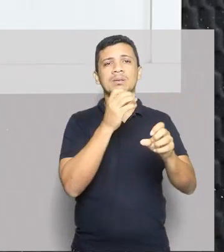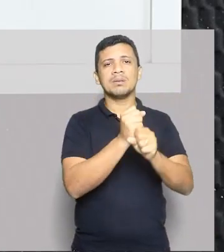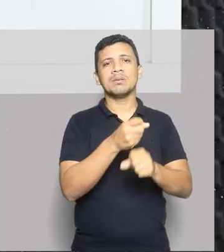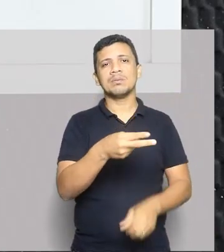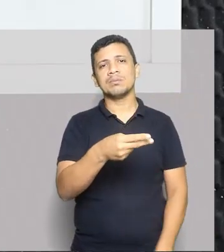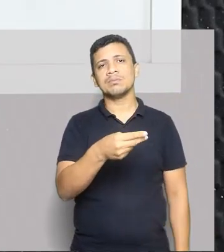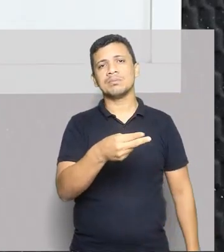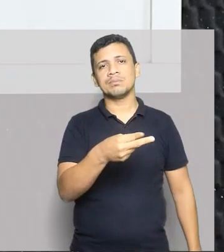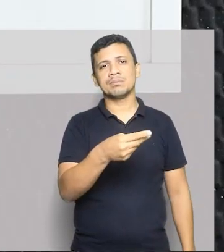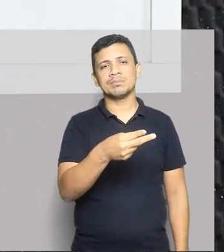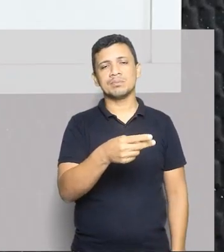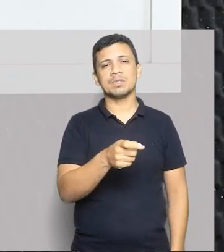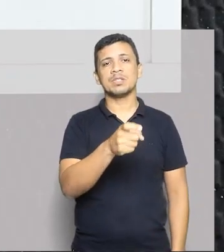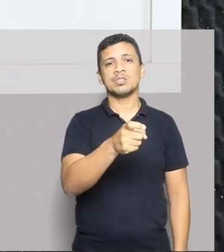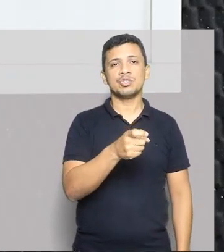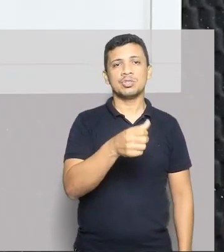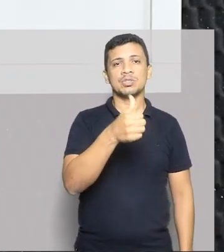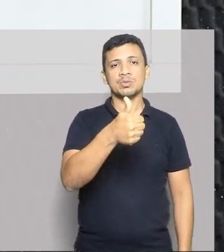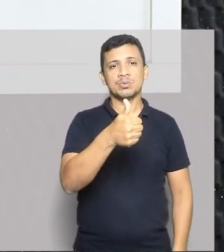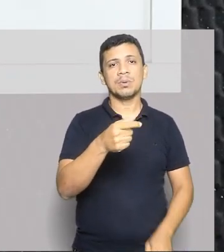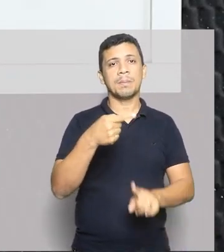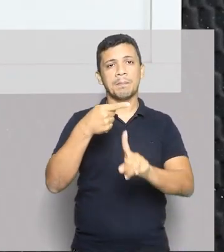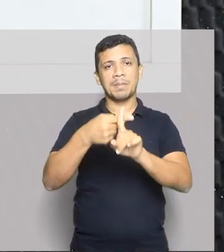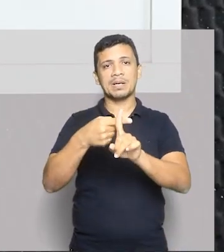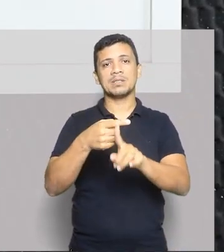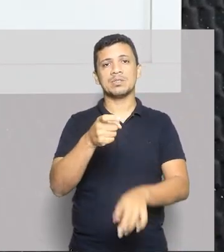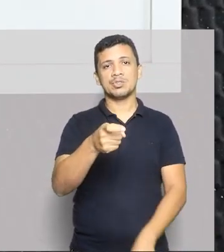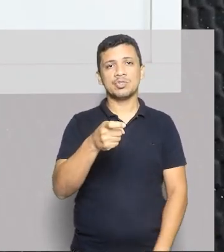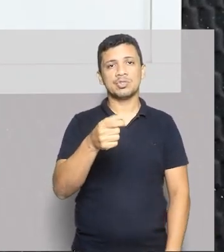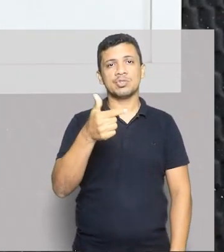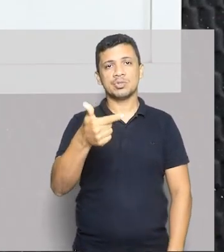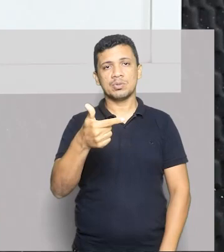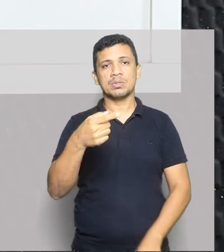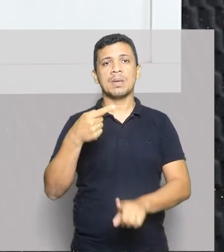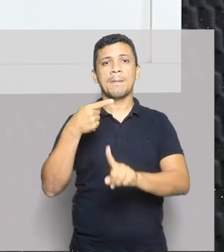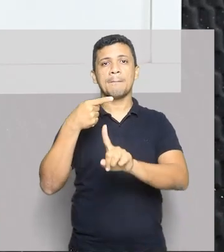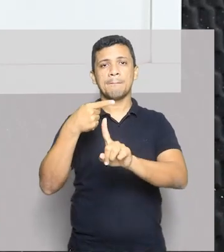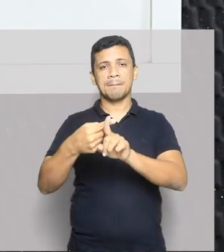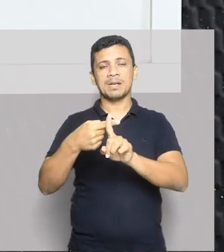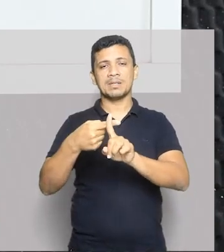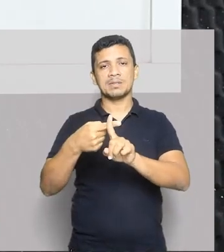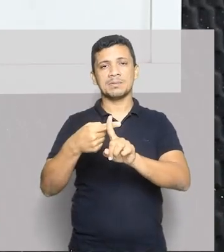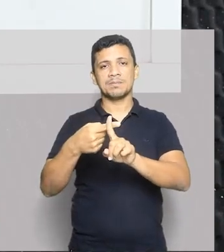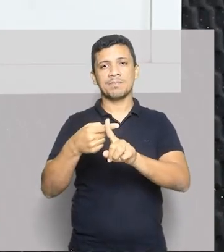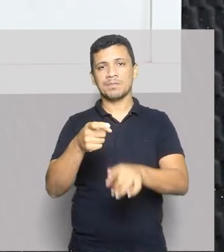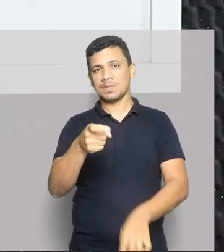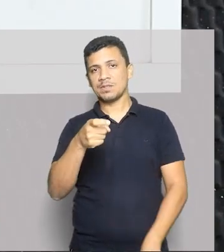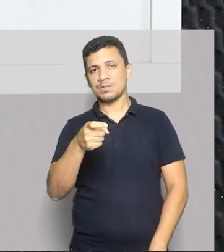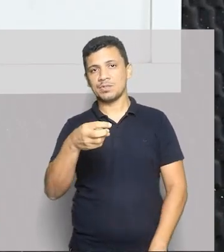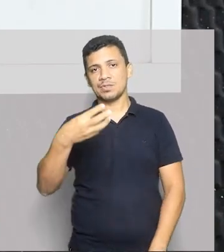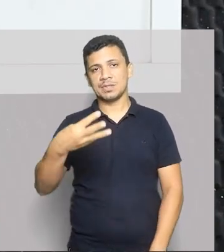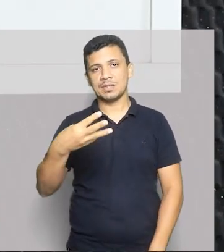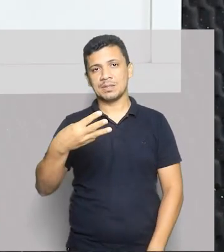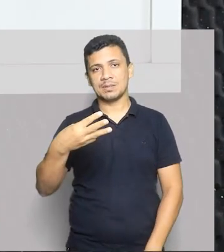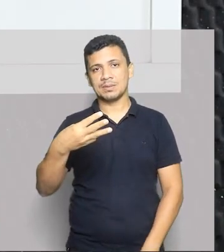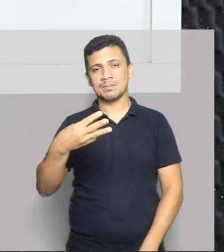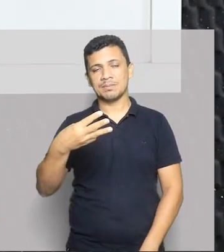ou seja, eu vou somar o x1, mais o x2, mais o